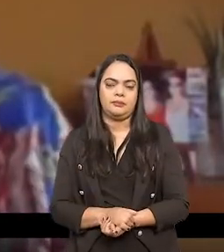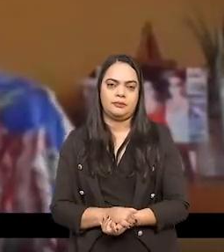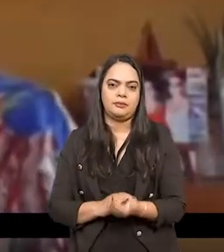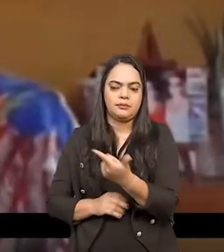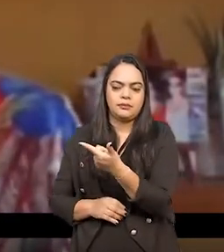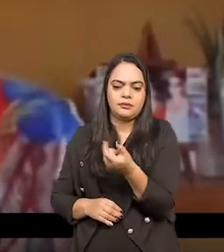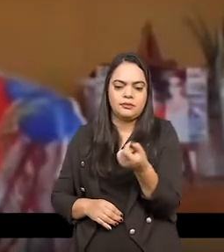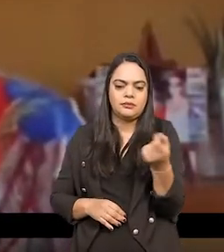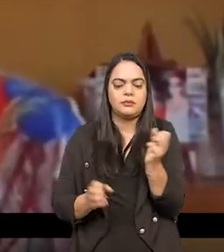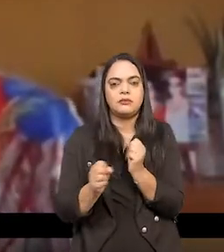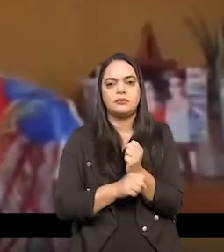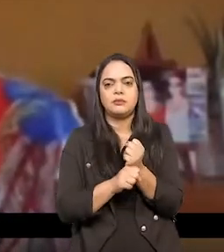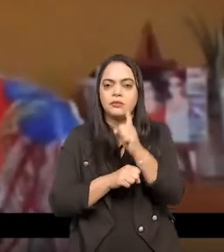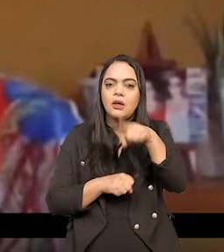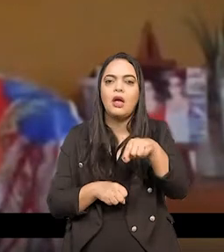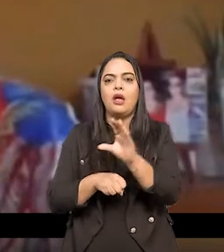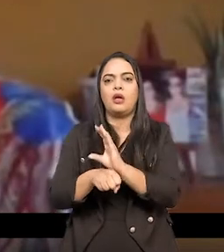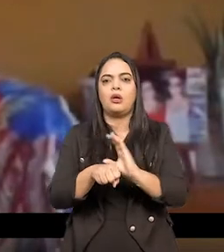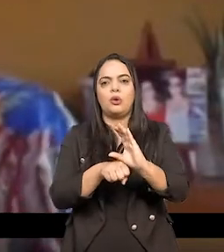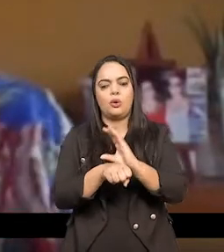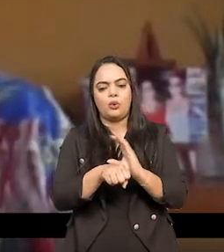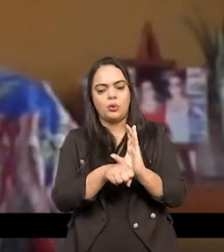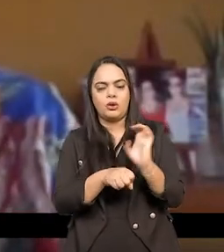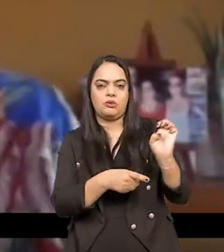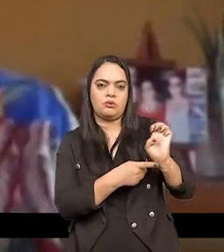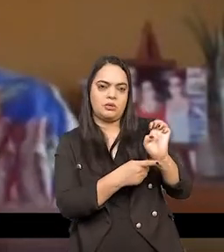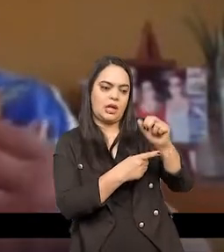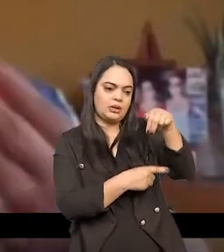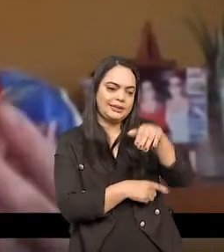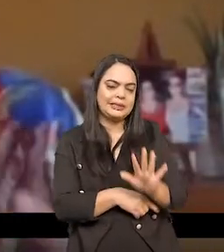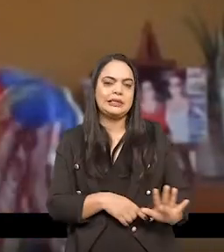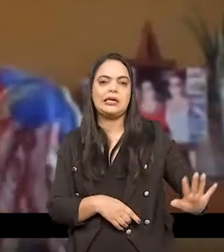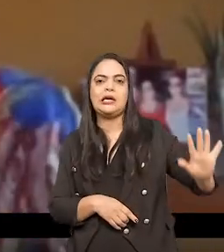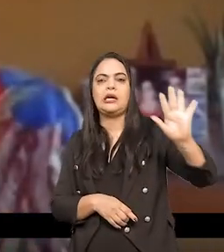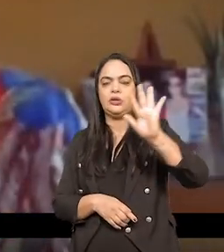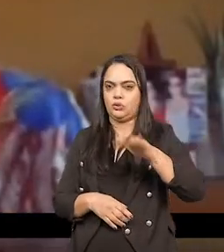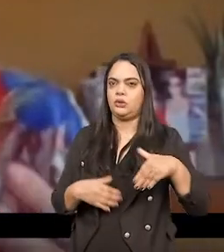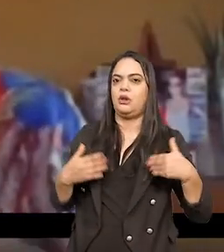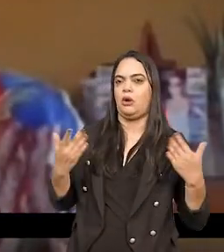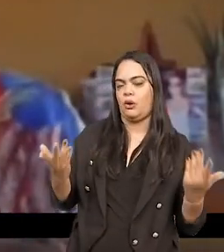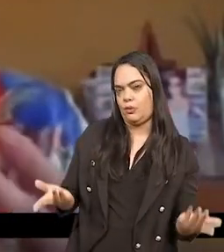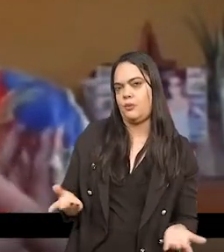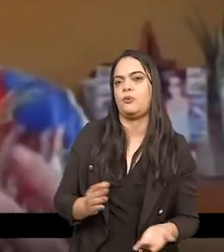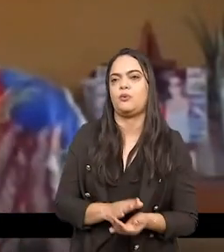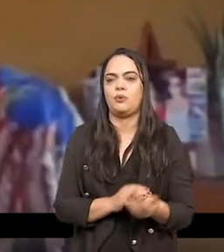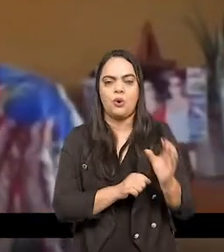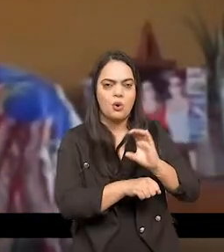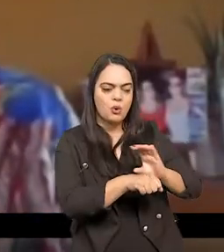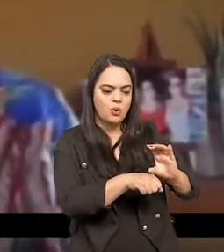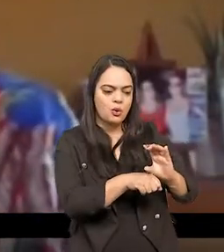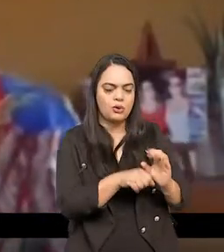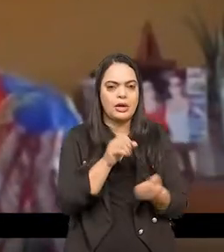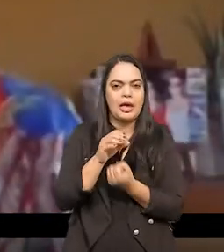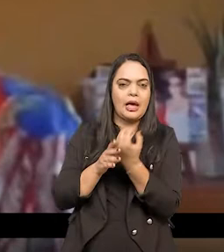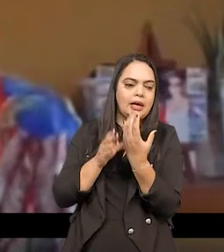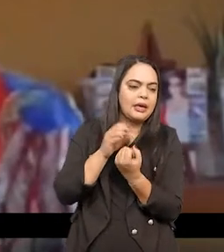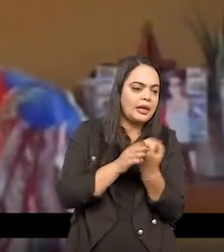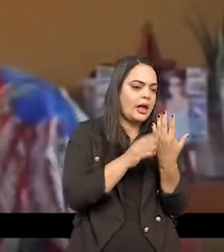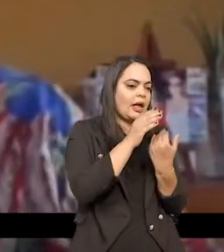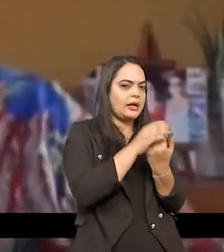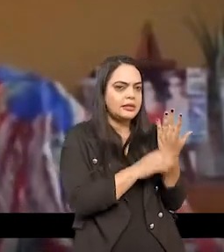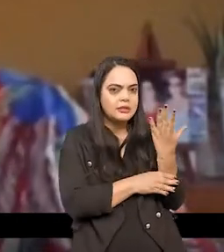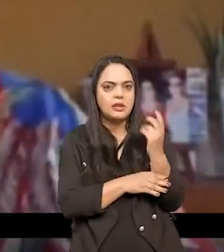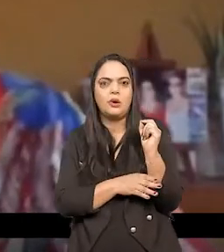200 anos são de constituição do Estado Nacional, né? São de constituição e consolidação do